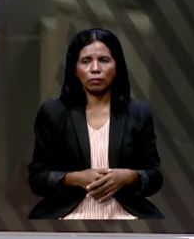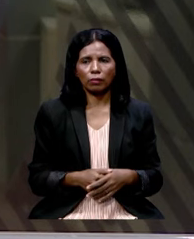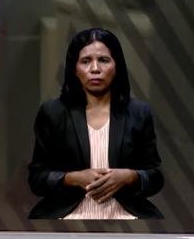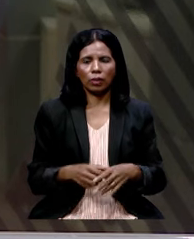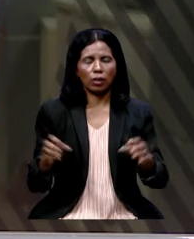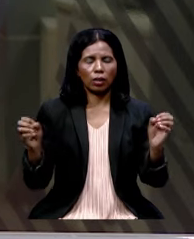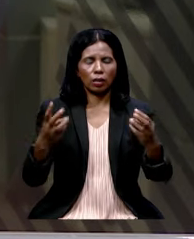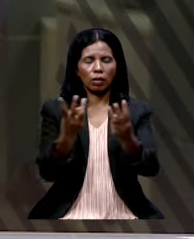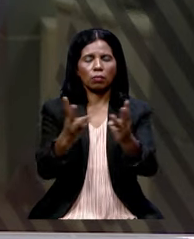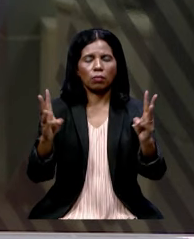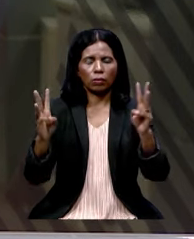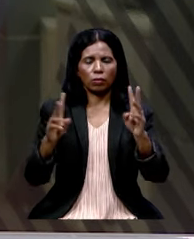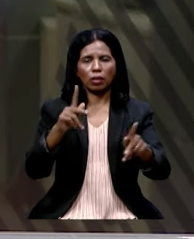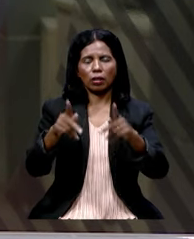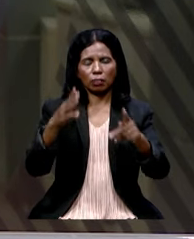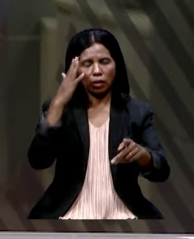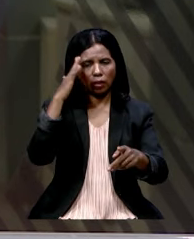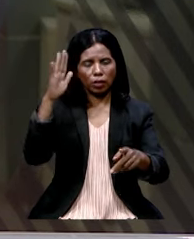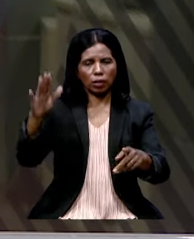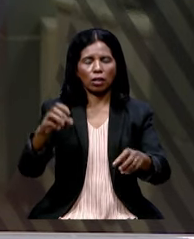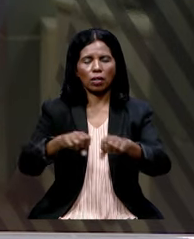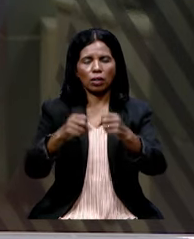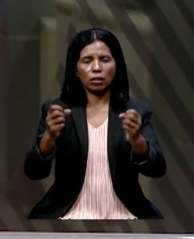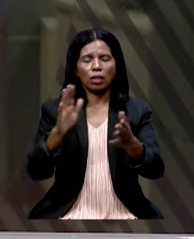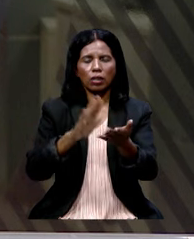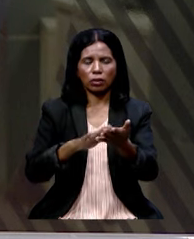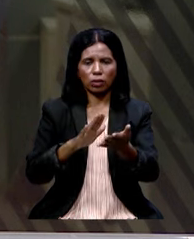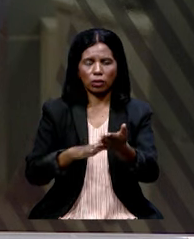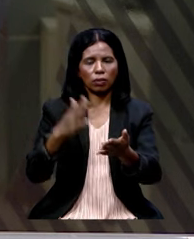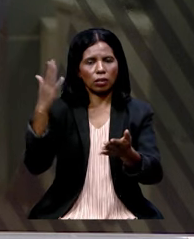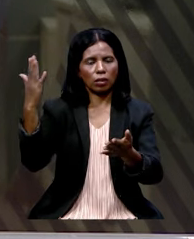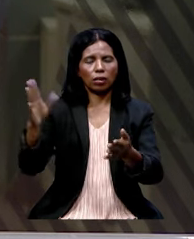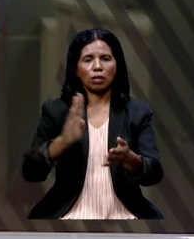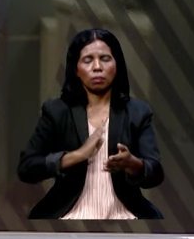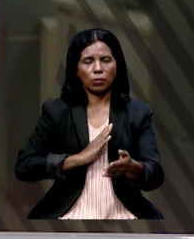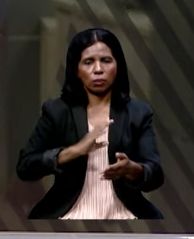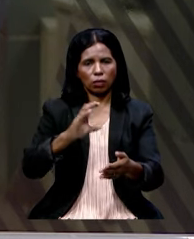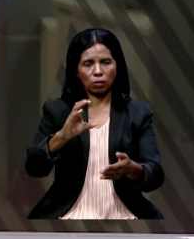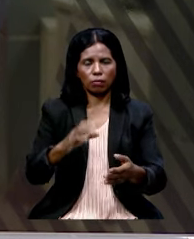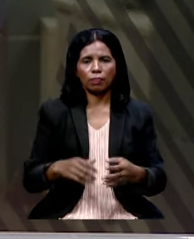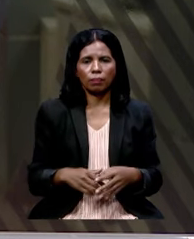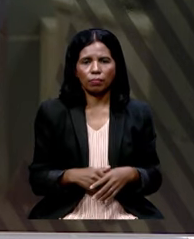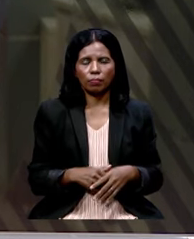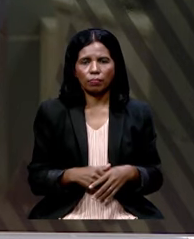Lei amor proteção nema desconhecido, estraga edifício, russa escola equivalência e a Vila Nova Balcão.